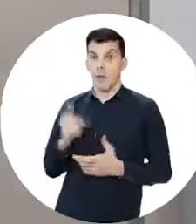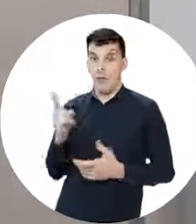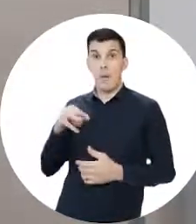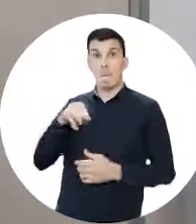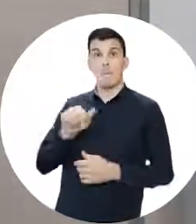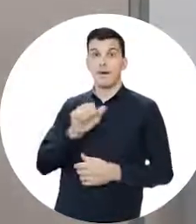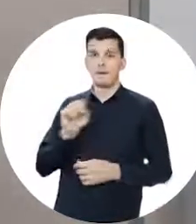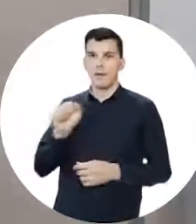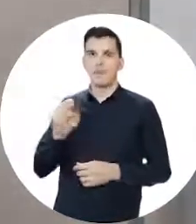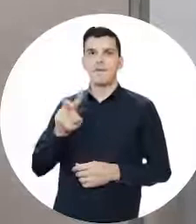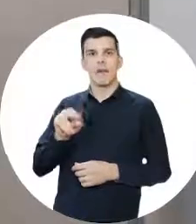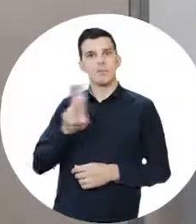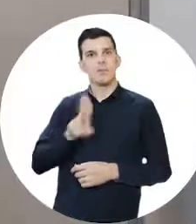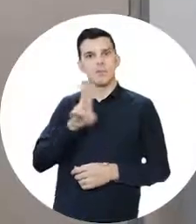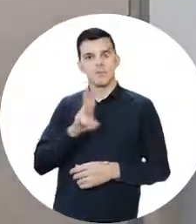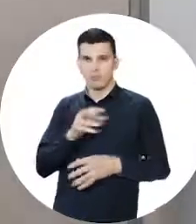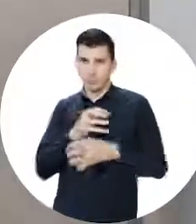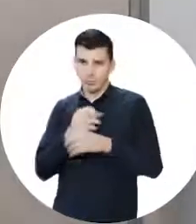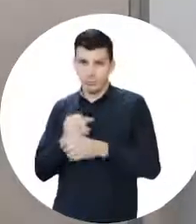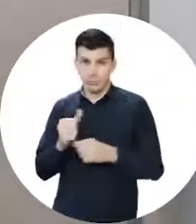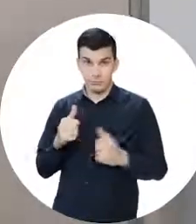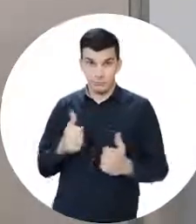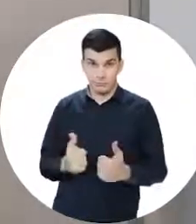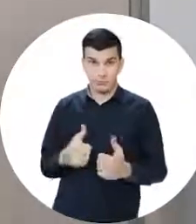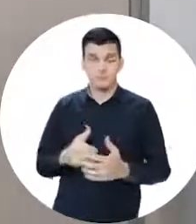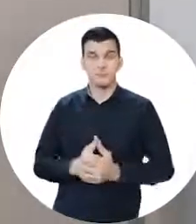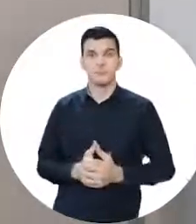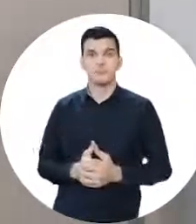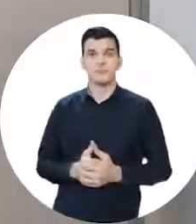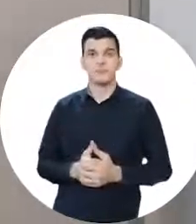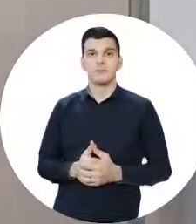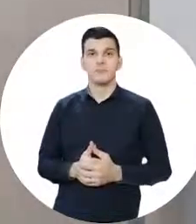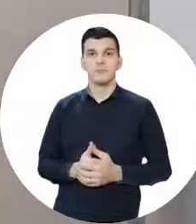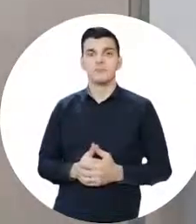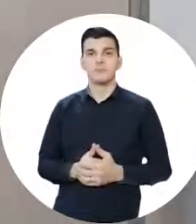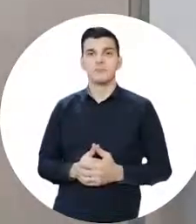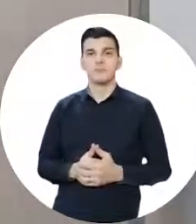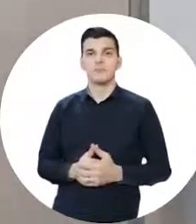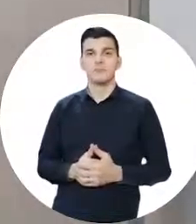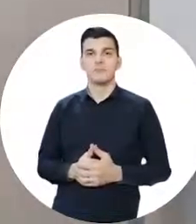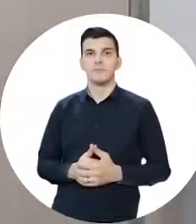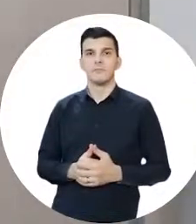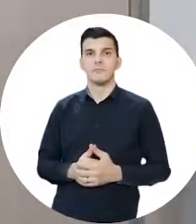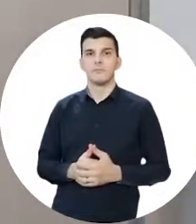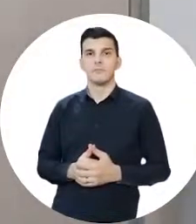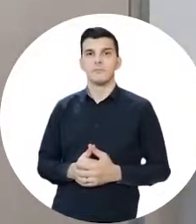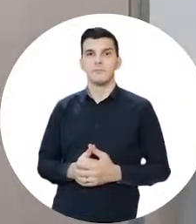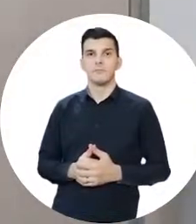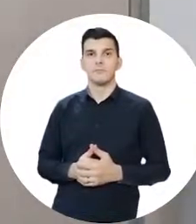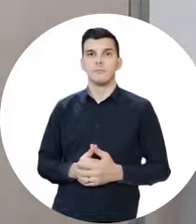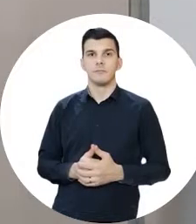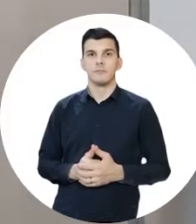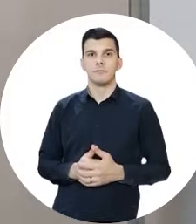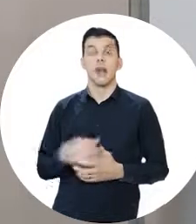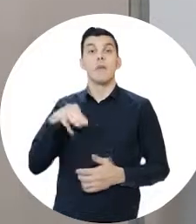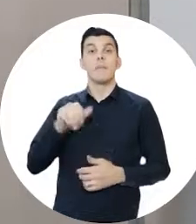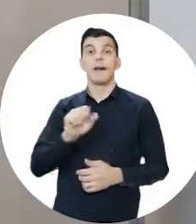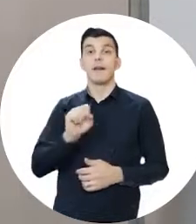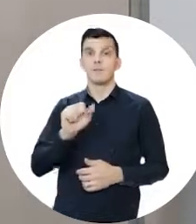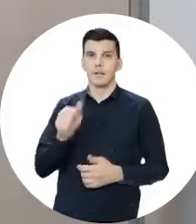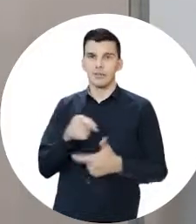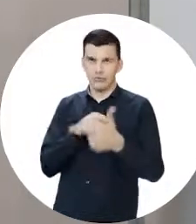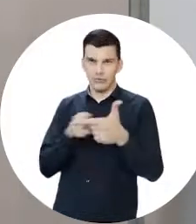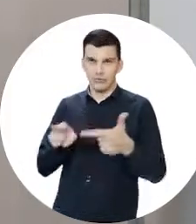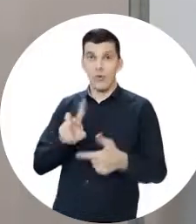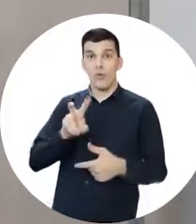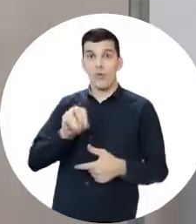você vai usar para calcular a concentração comum, certo? Concentração comum é igual a massa de soluto